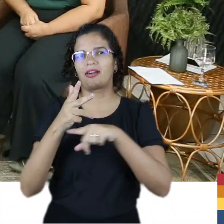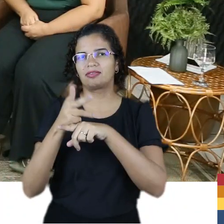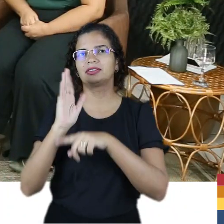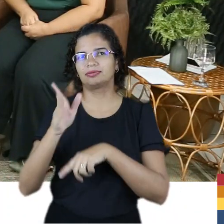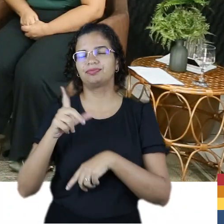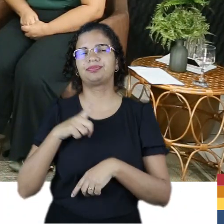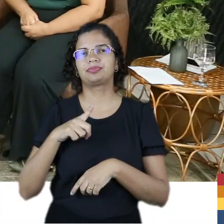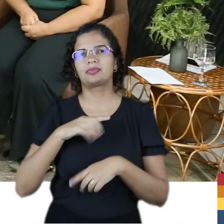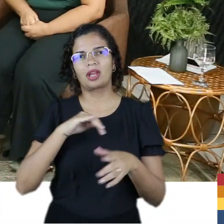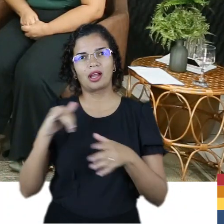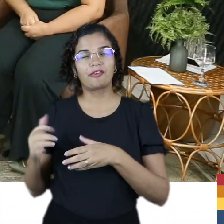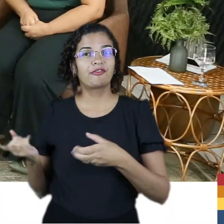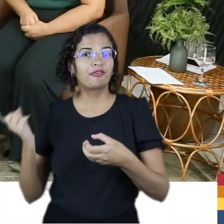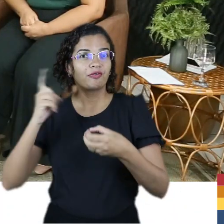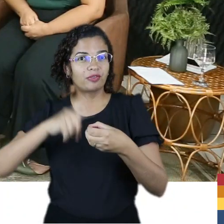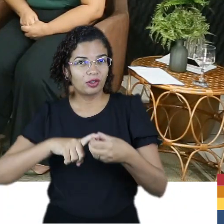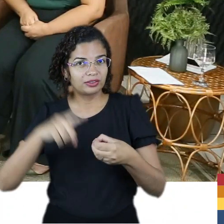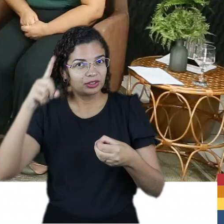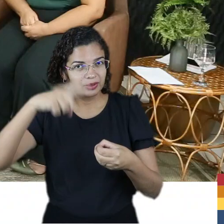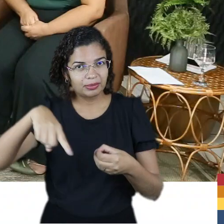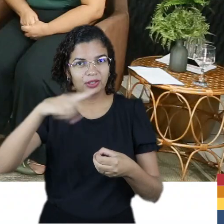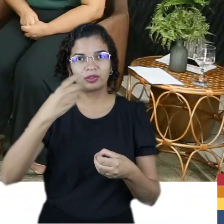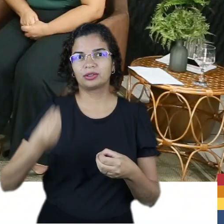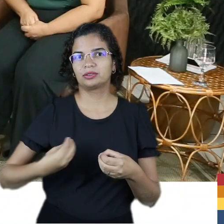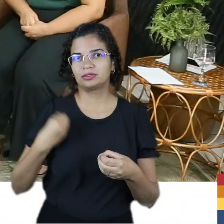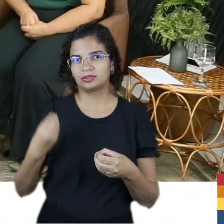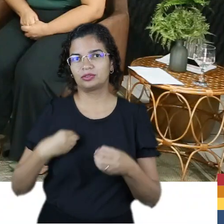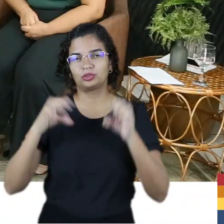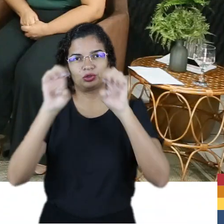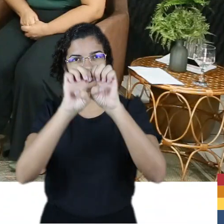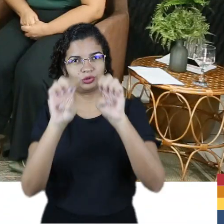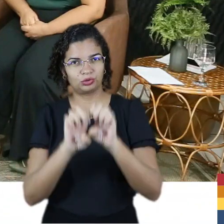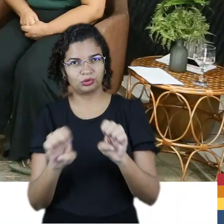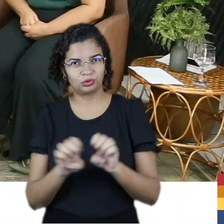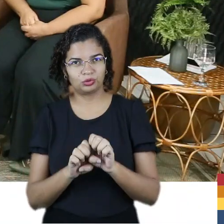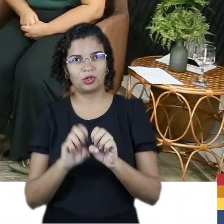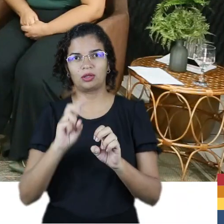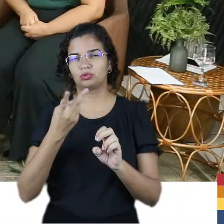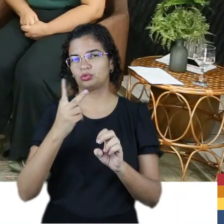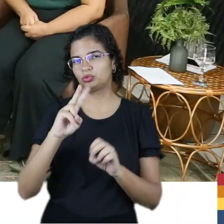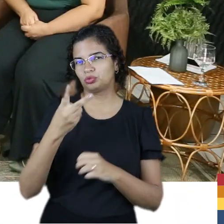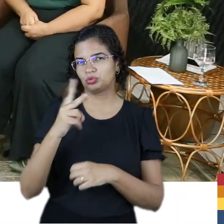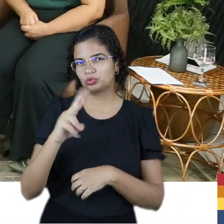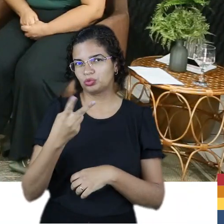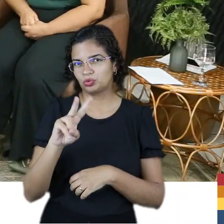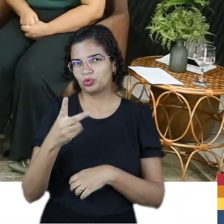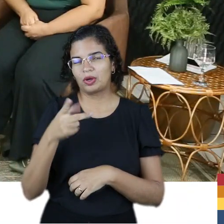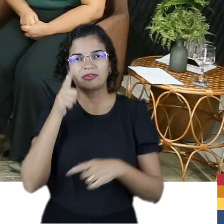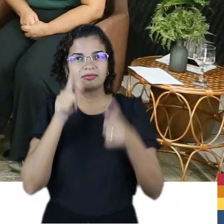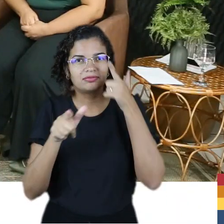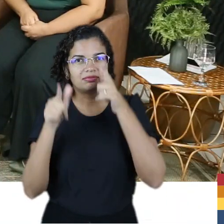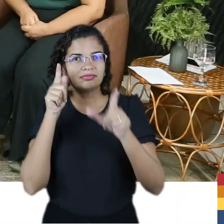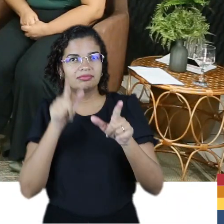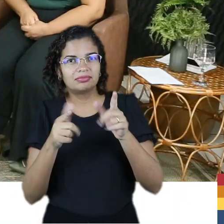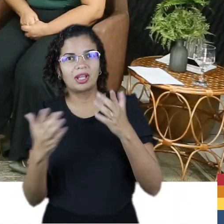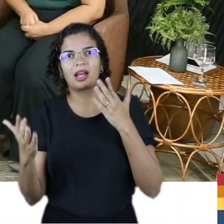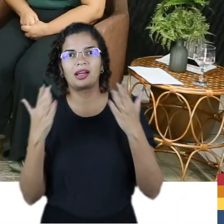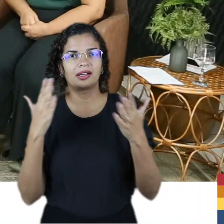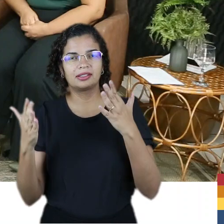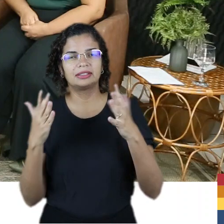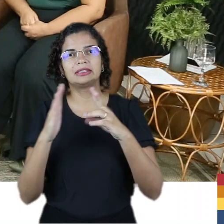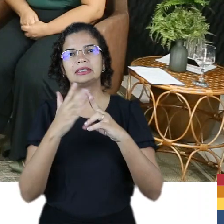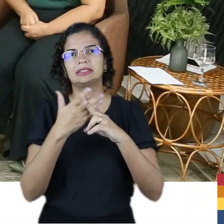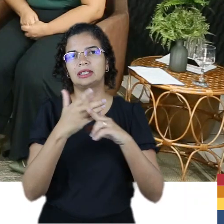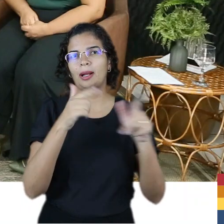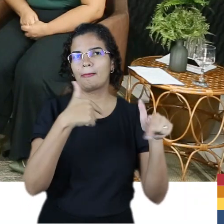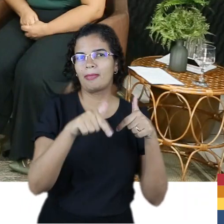foi uma gravação feita lá no dia 14 de setembro de 2022 então se você quiser saber um pouquinho mais se aprofundar é bom que você entre lá na plataforma